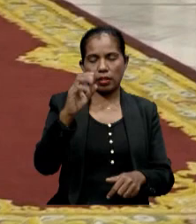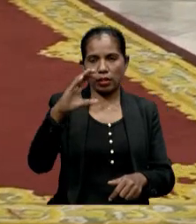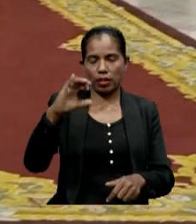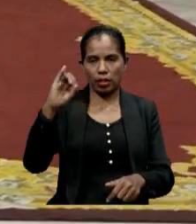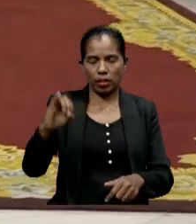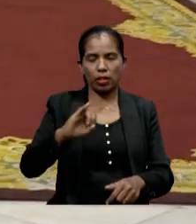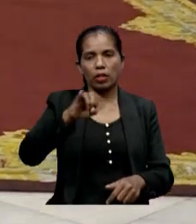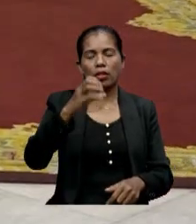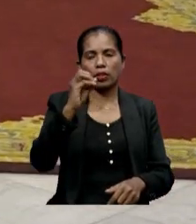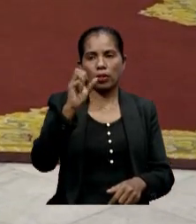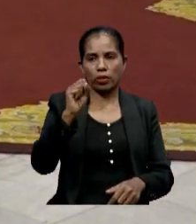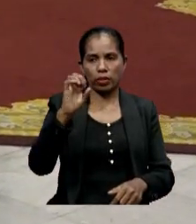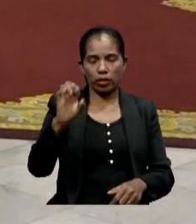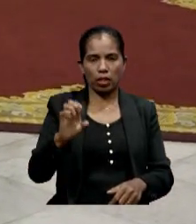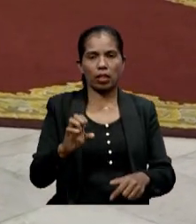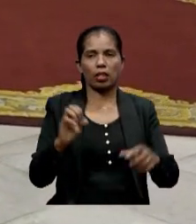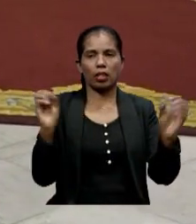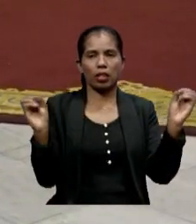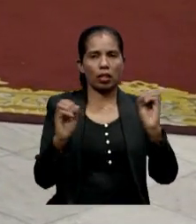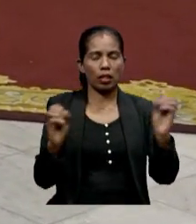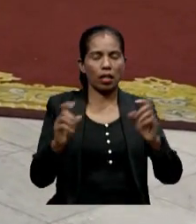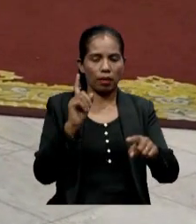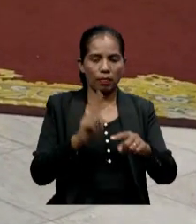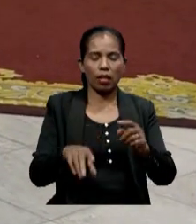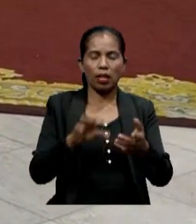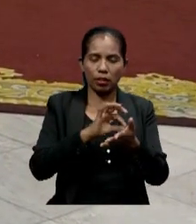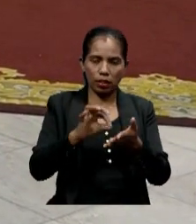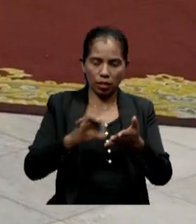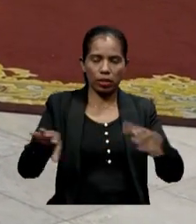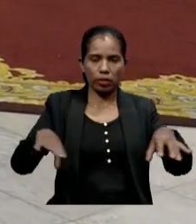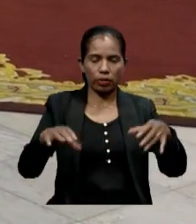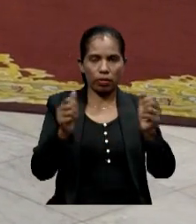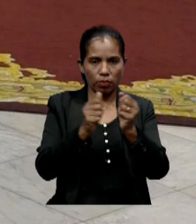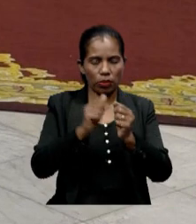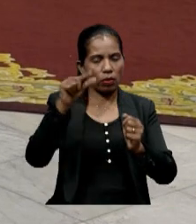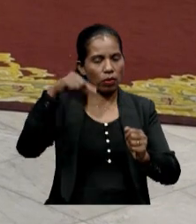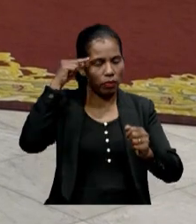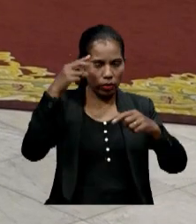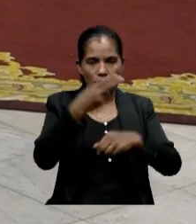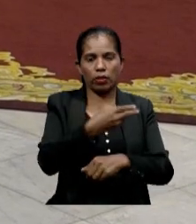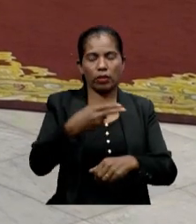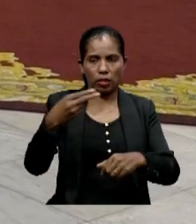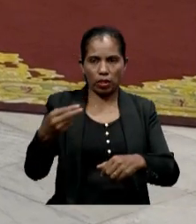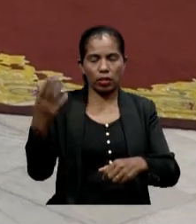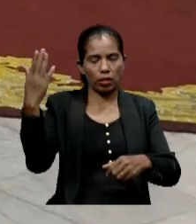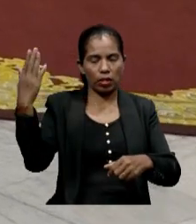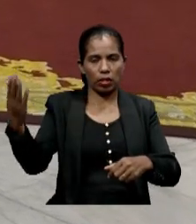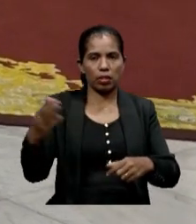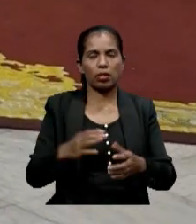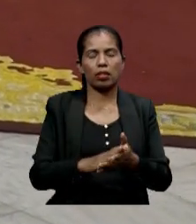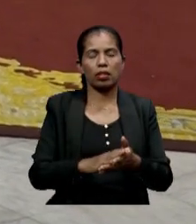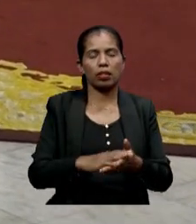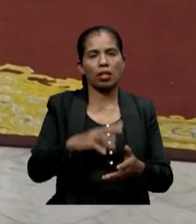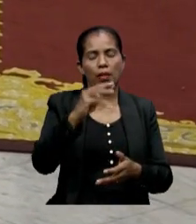José Lucas do Carmo da Silva, la consegue assinar acordo com o governo Indonésia e a área Comércio e